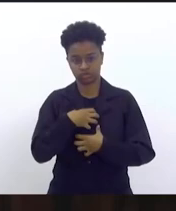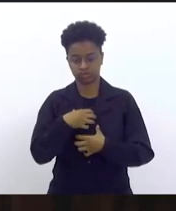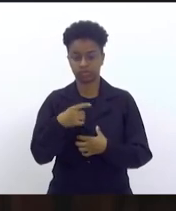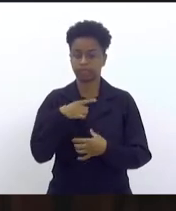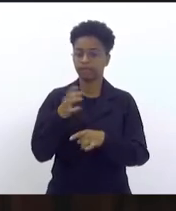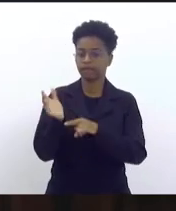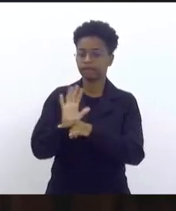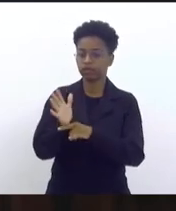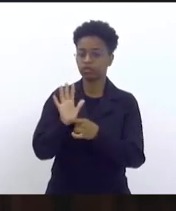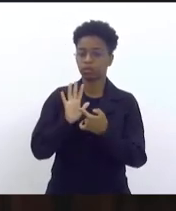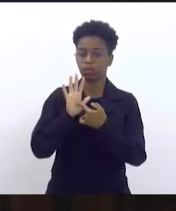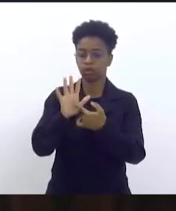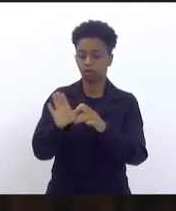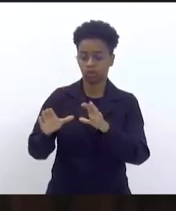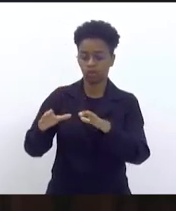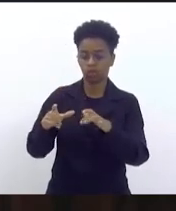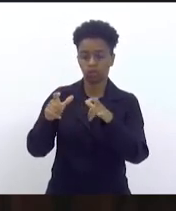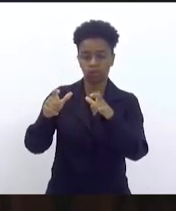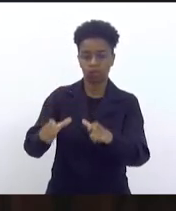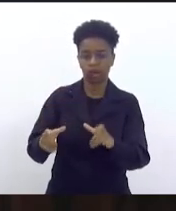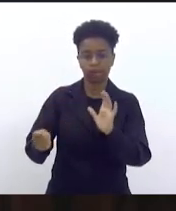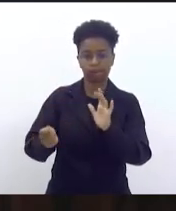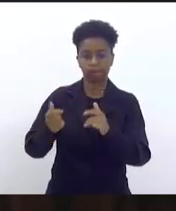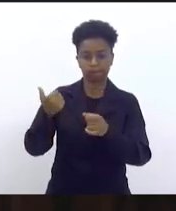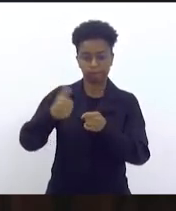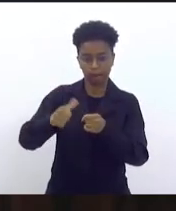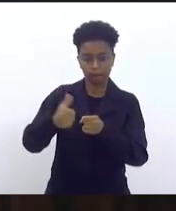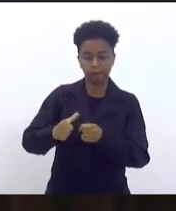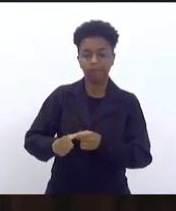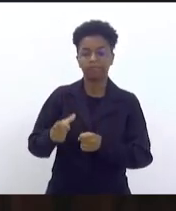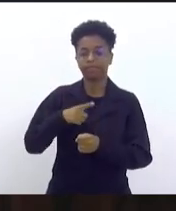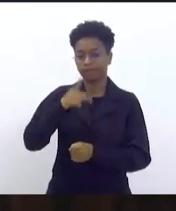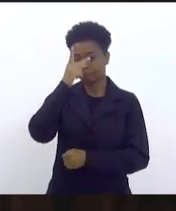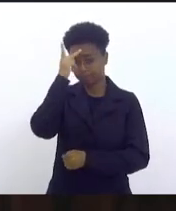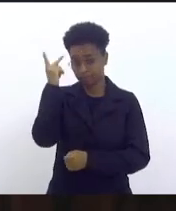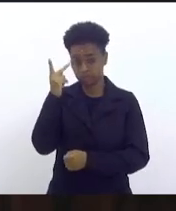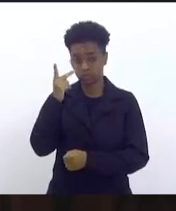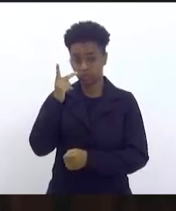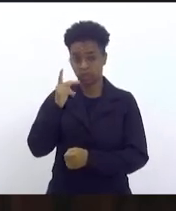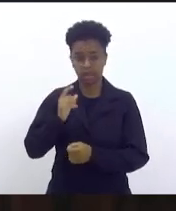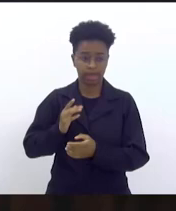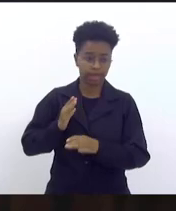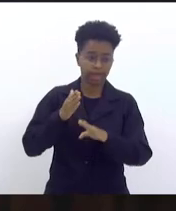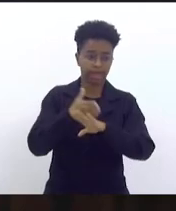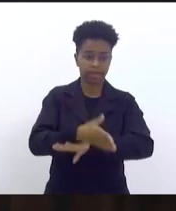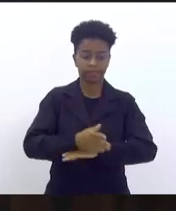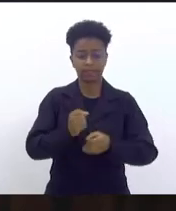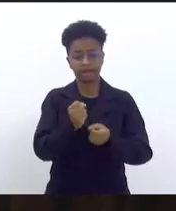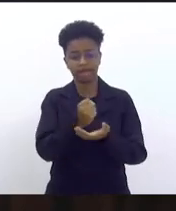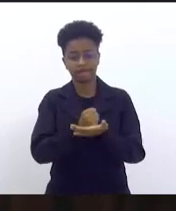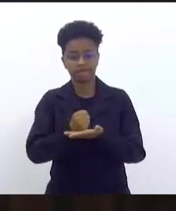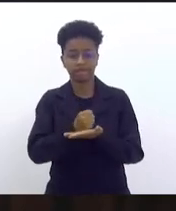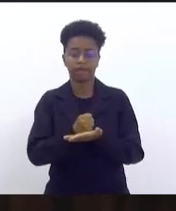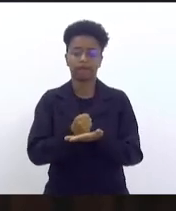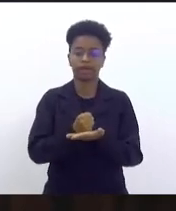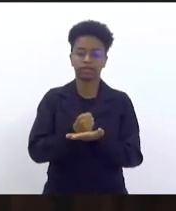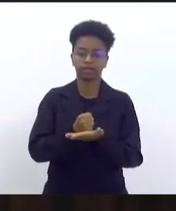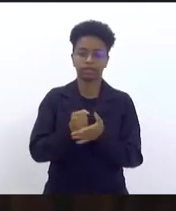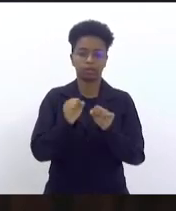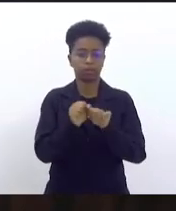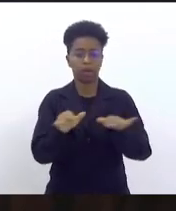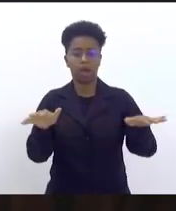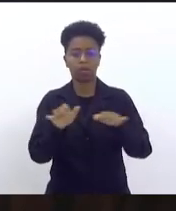vídeo lá na Cracolândia em que o dependente químico ataca ferosamente uma farmácia circulou muita nas redes sociais